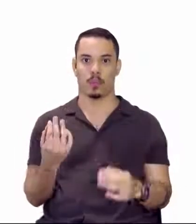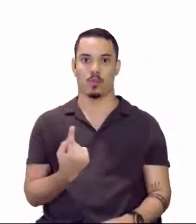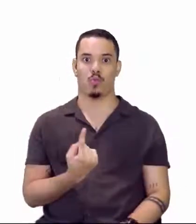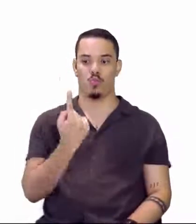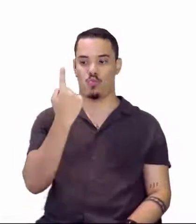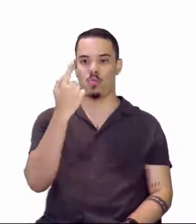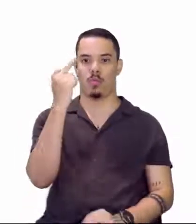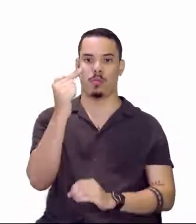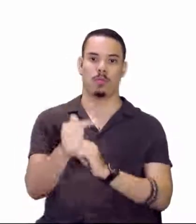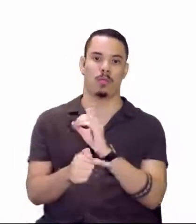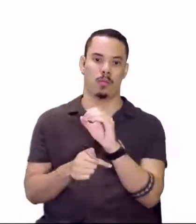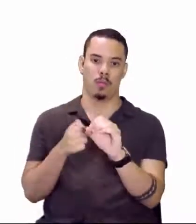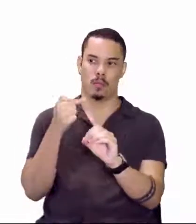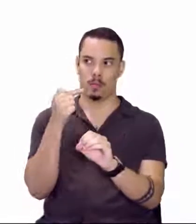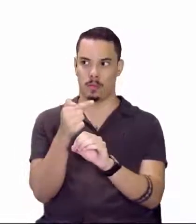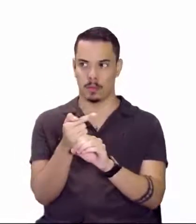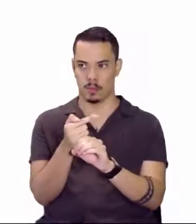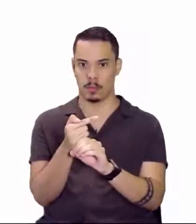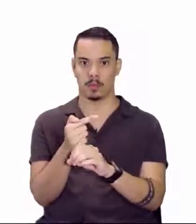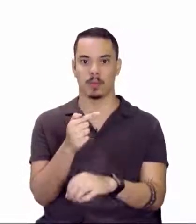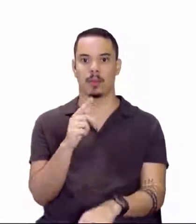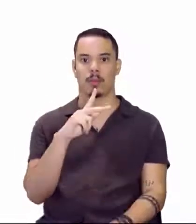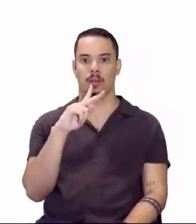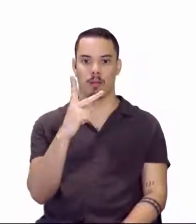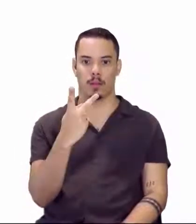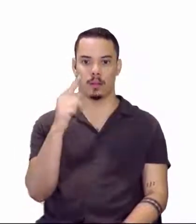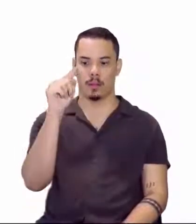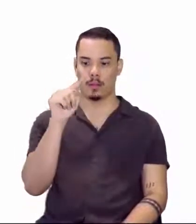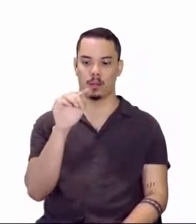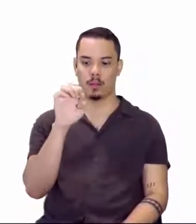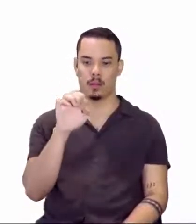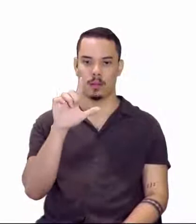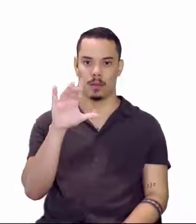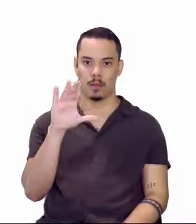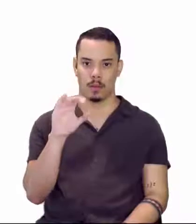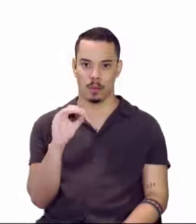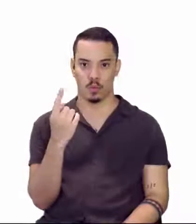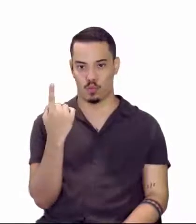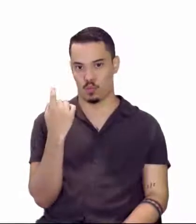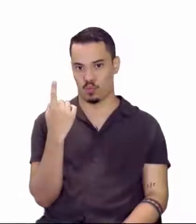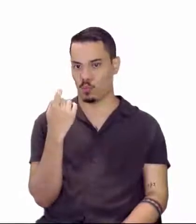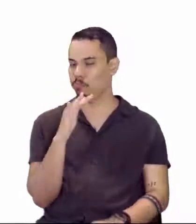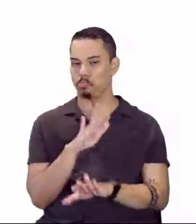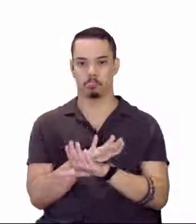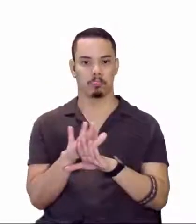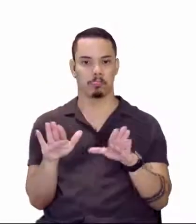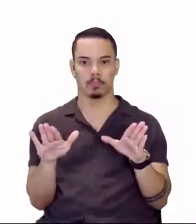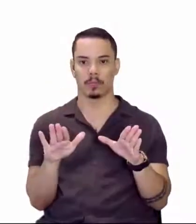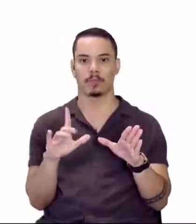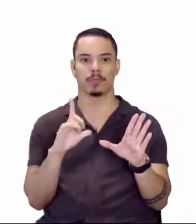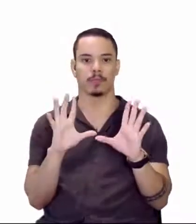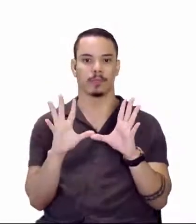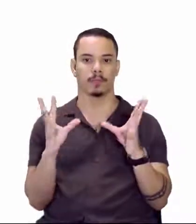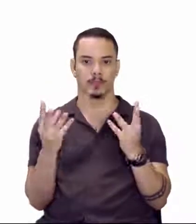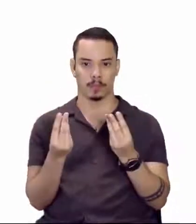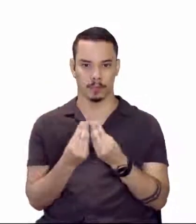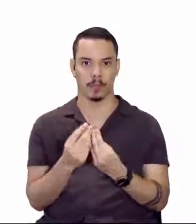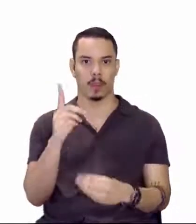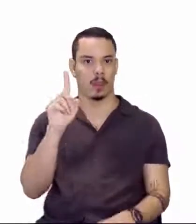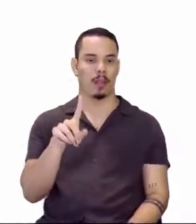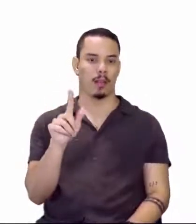Que é isso? É o caso do hélio, só um átomo como elemento químico, substância hélio é um